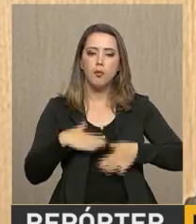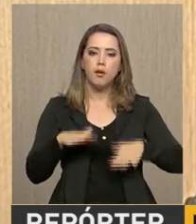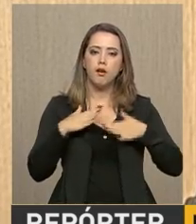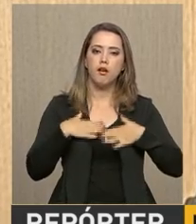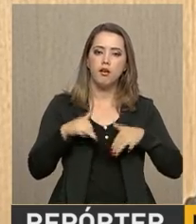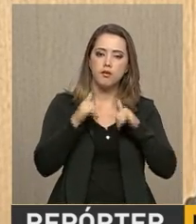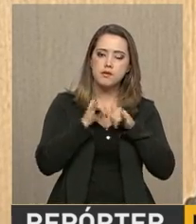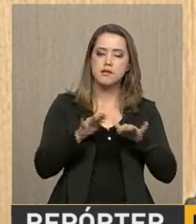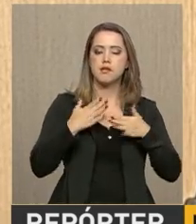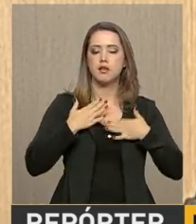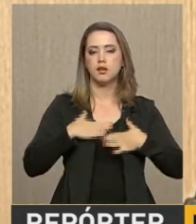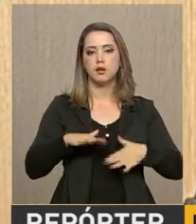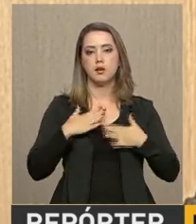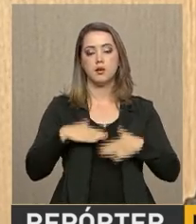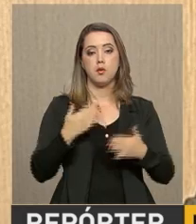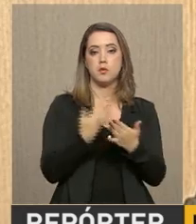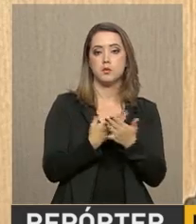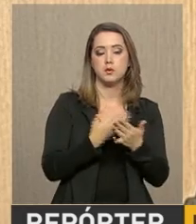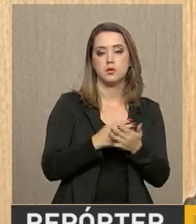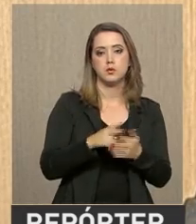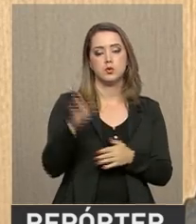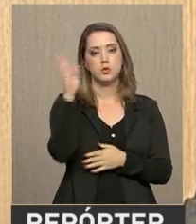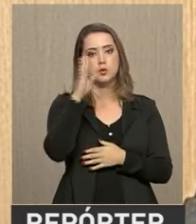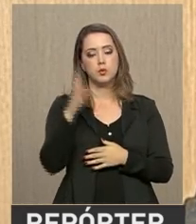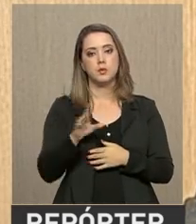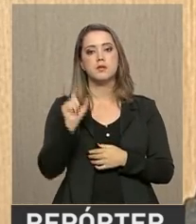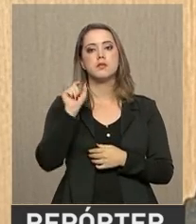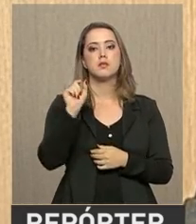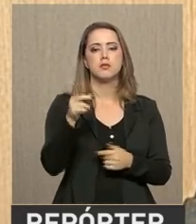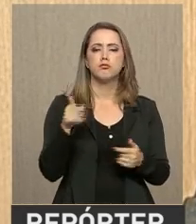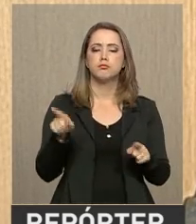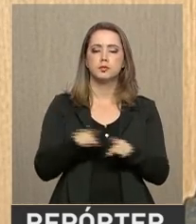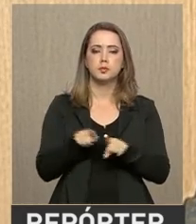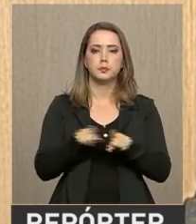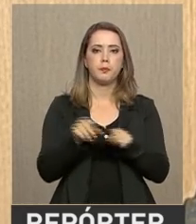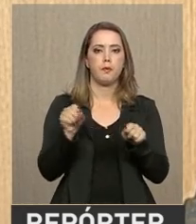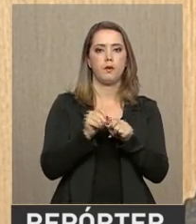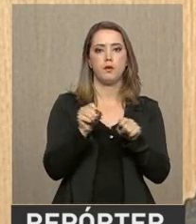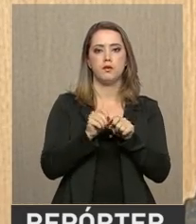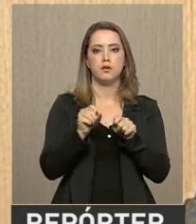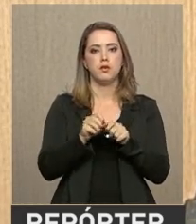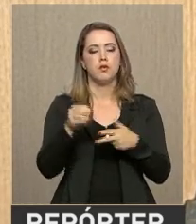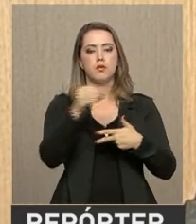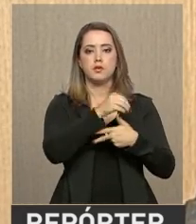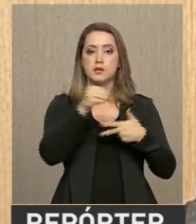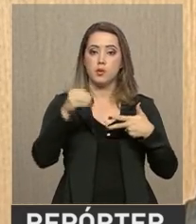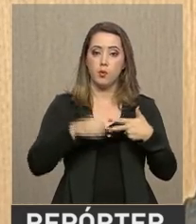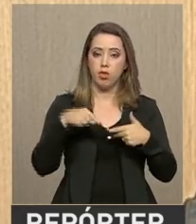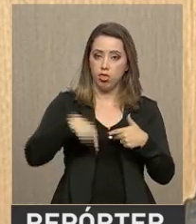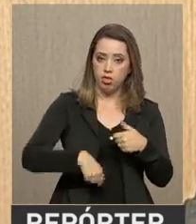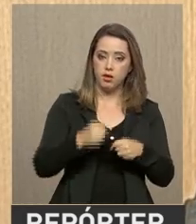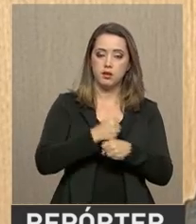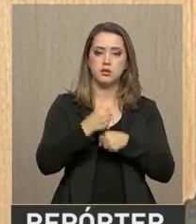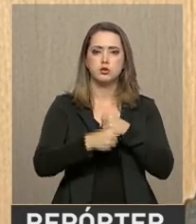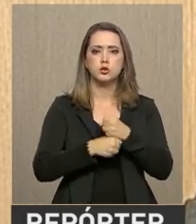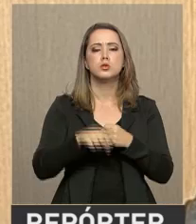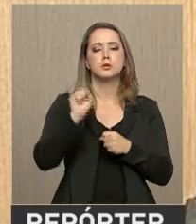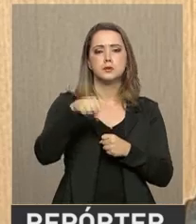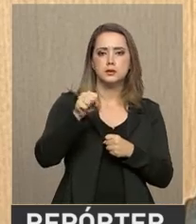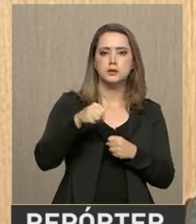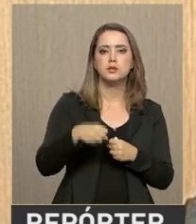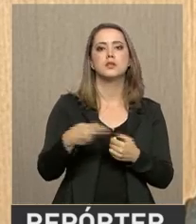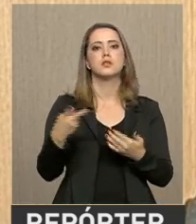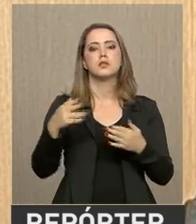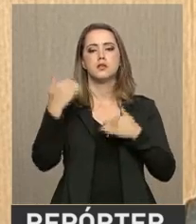os estudantes do Brasil e aqueles que submeterão ao Enem 2016 e que o calendário está mantido e que